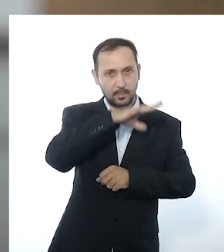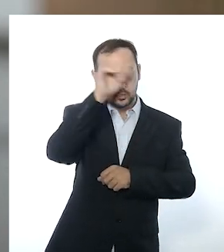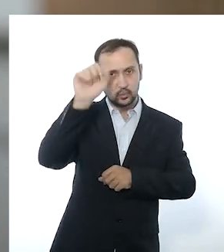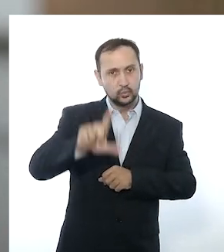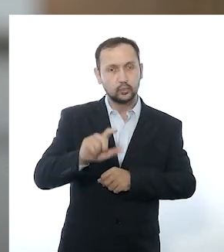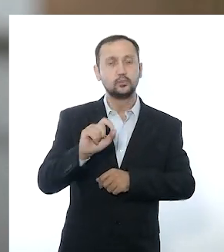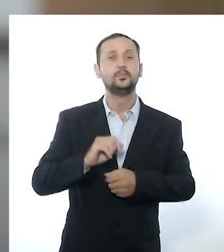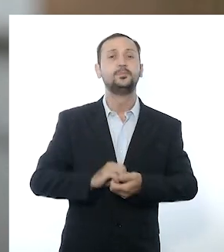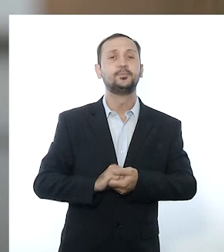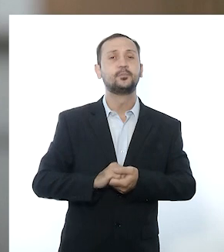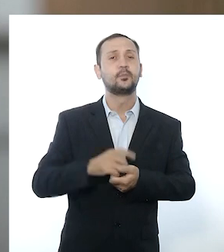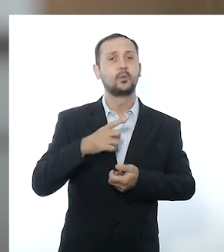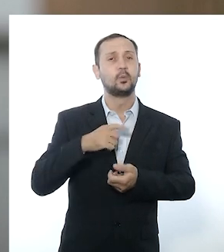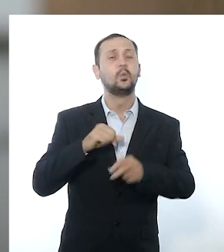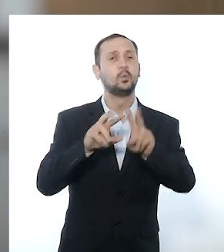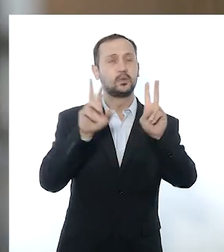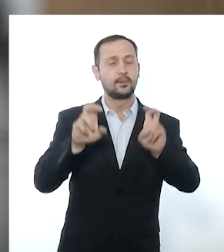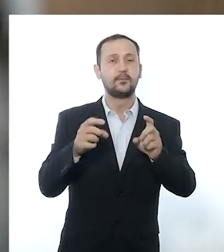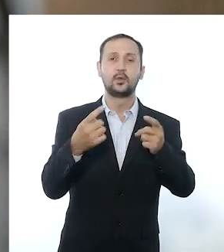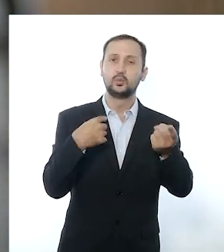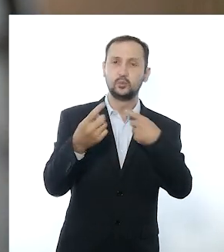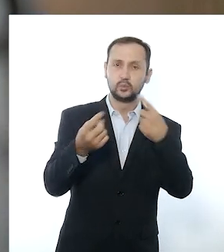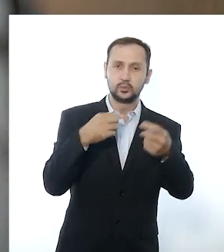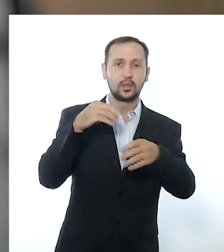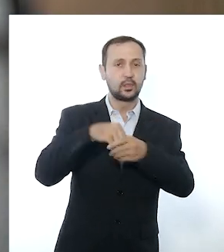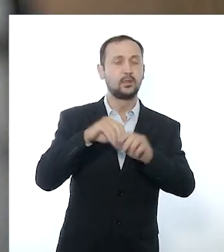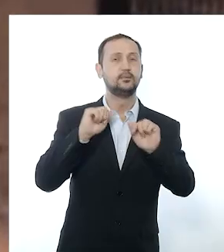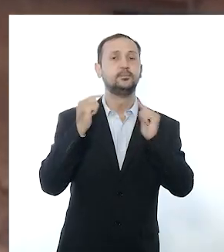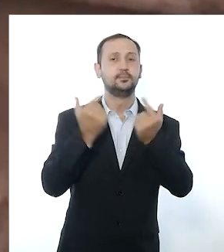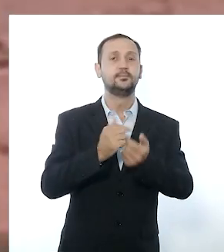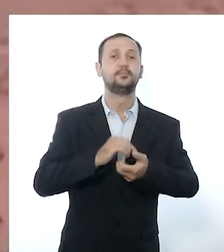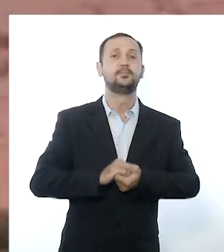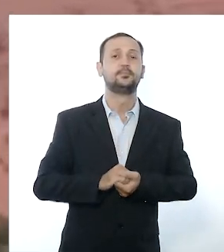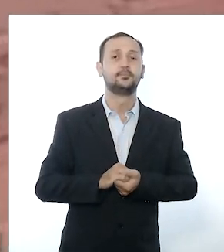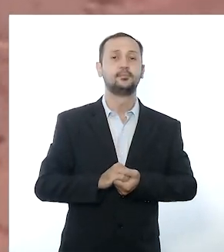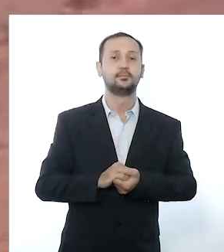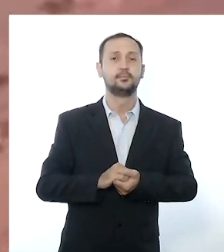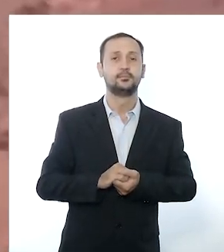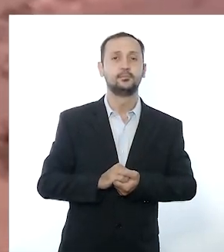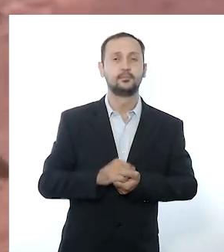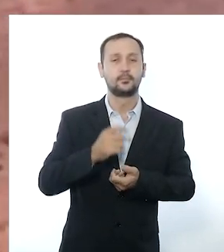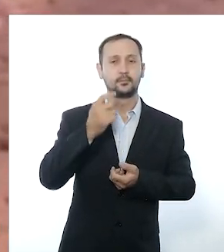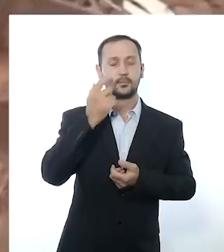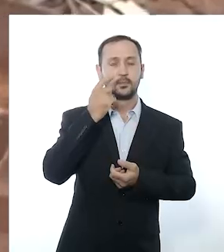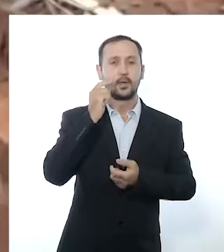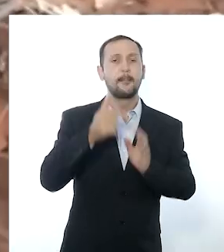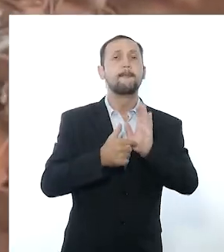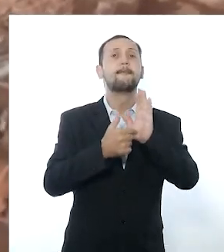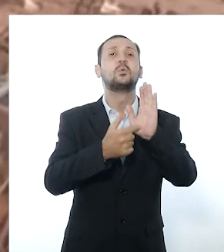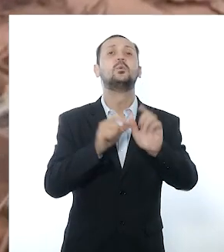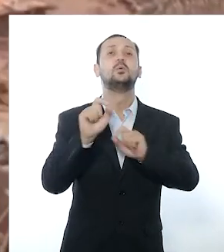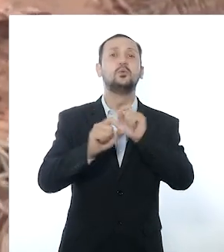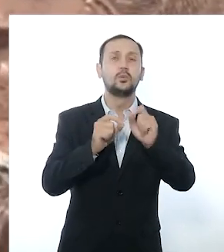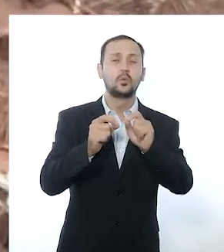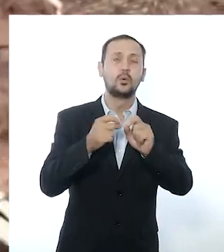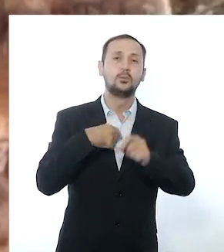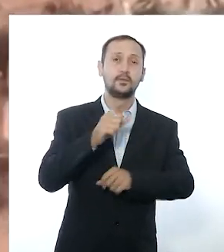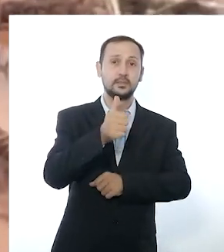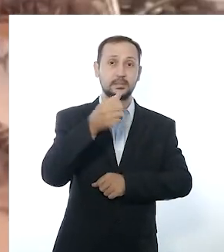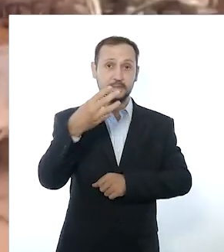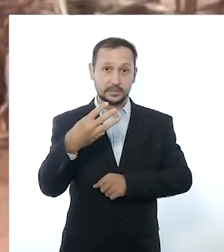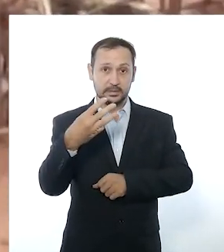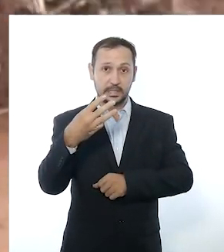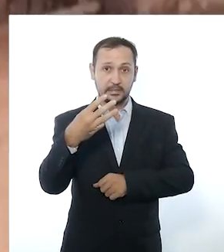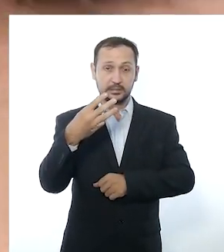território sul-mato-grossense, o tema foi debatido na Lemes. O caso acendeu alerta para as condições das